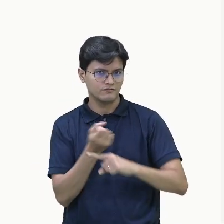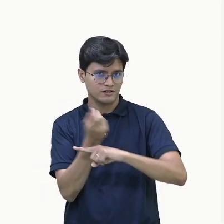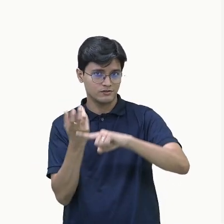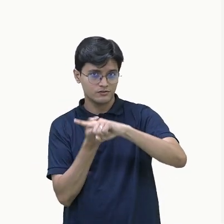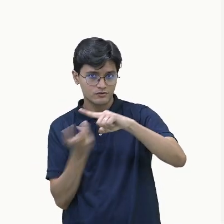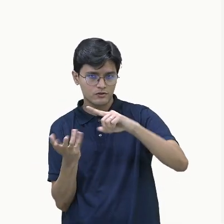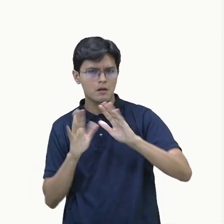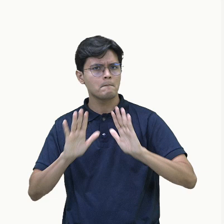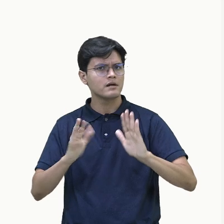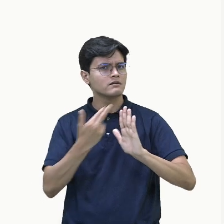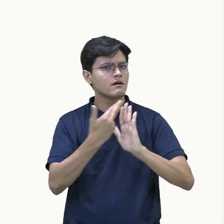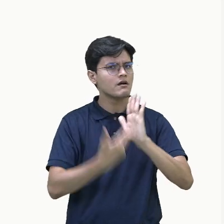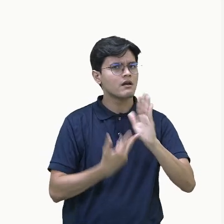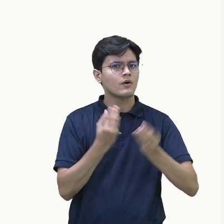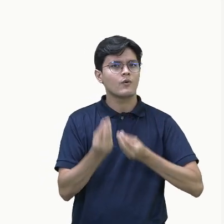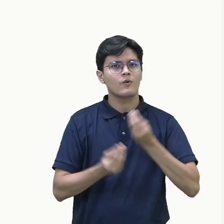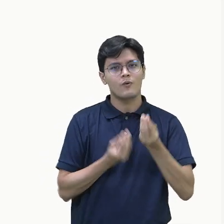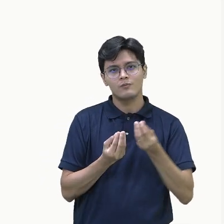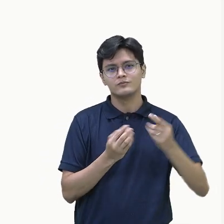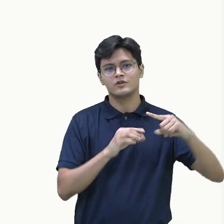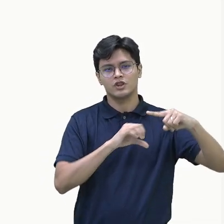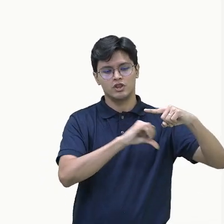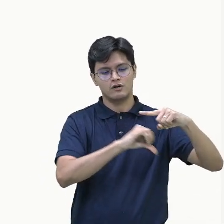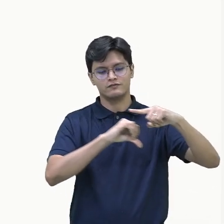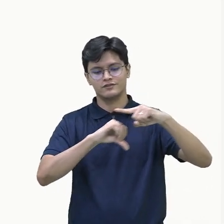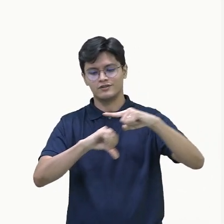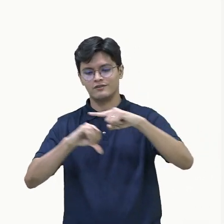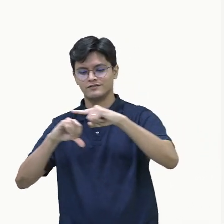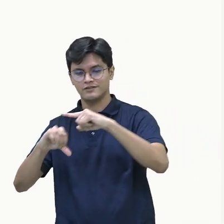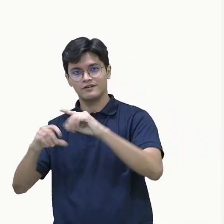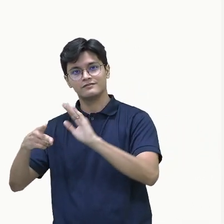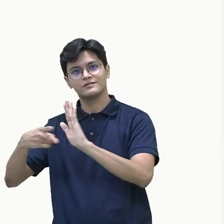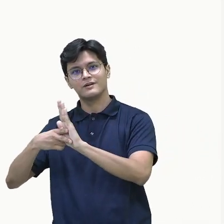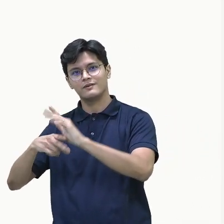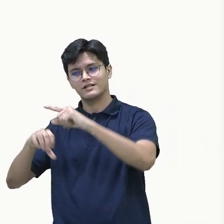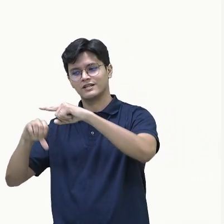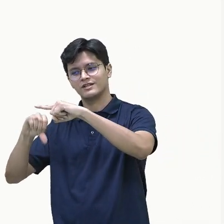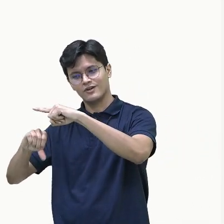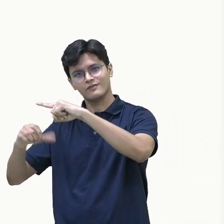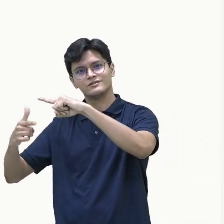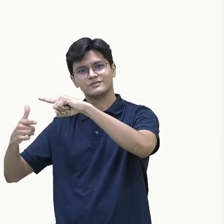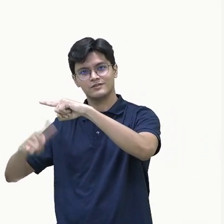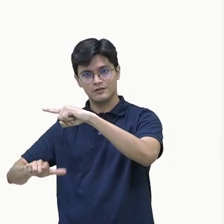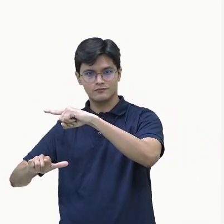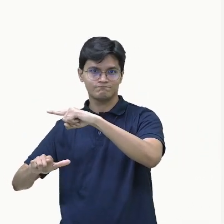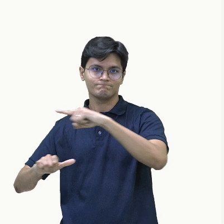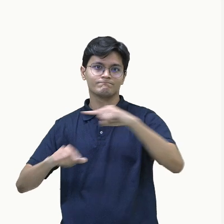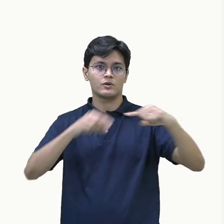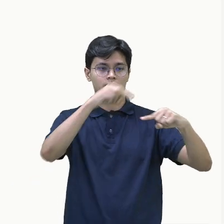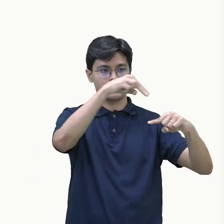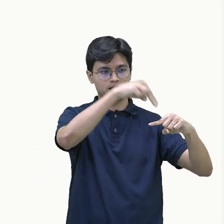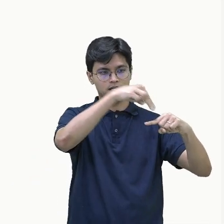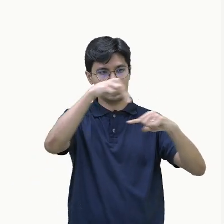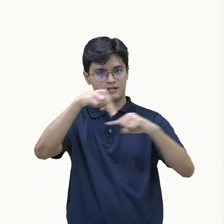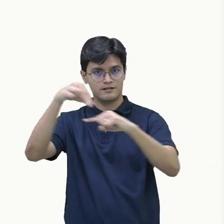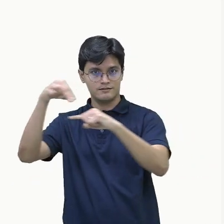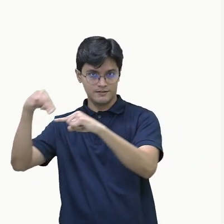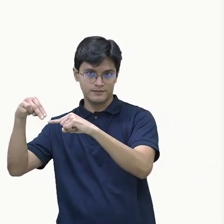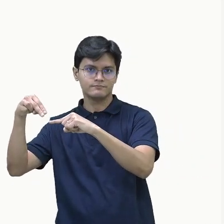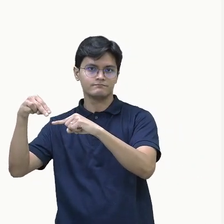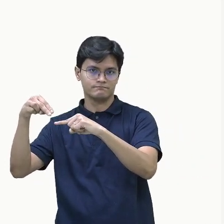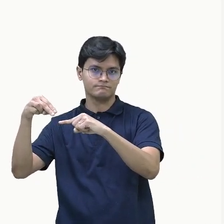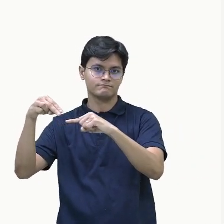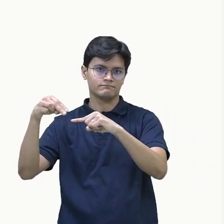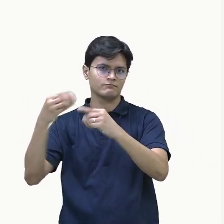repetir o denominador, 9. E aí, eu vou fazer a operação com os numeradores.